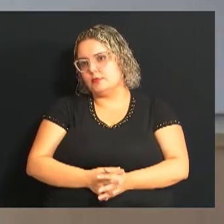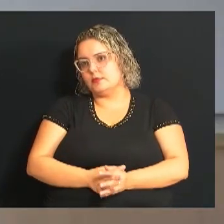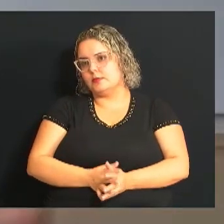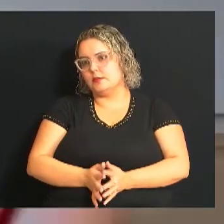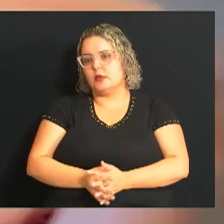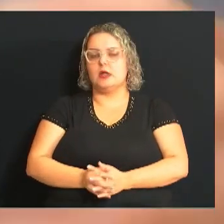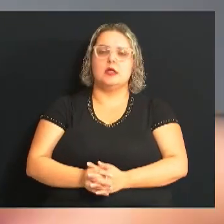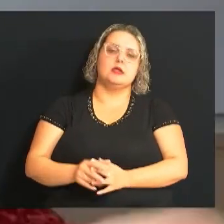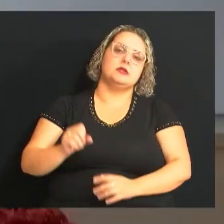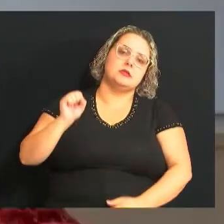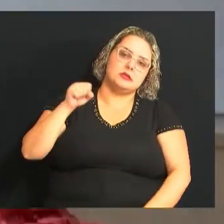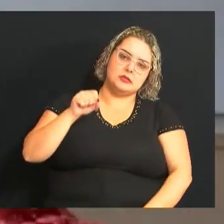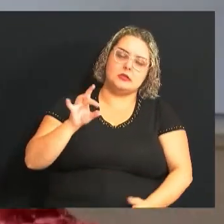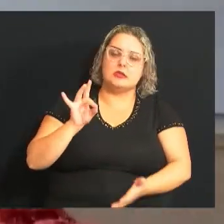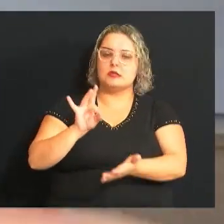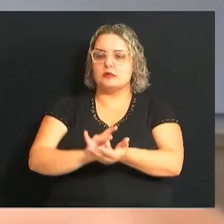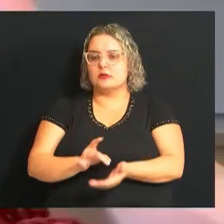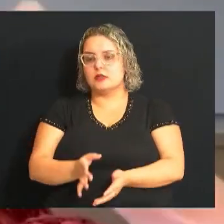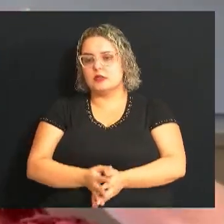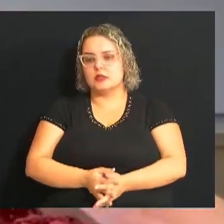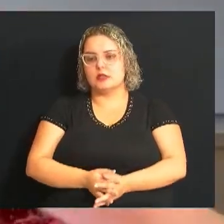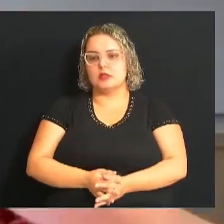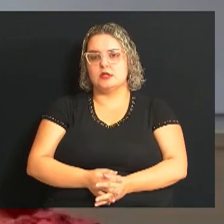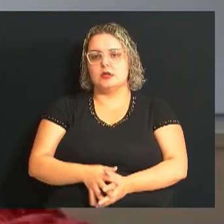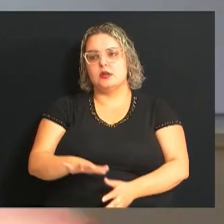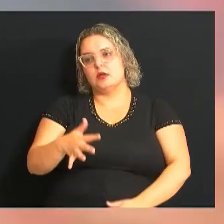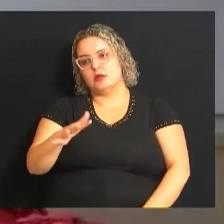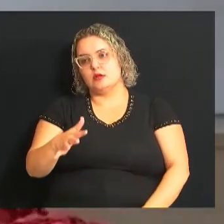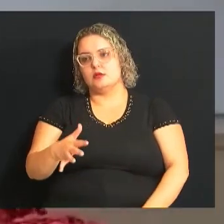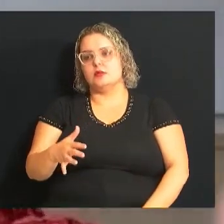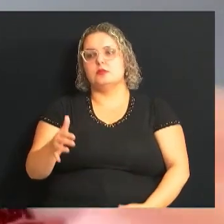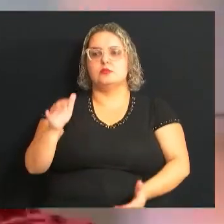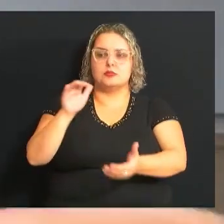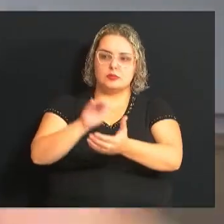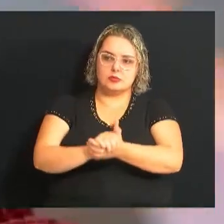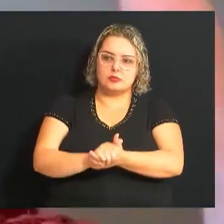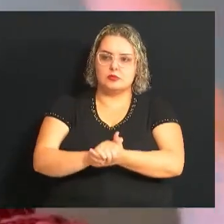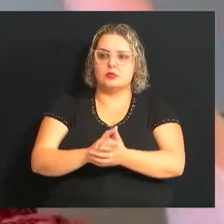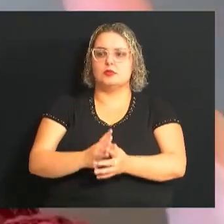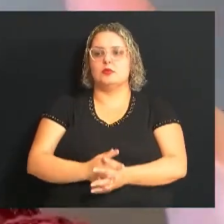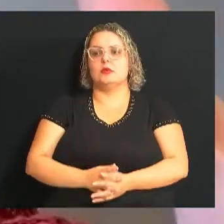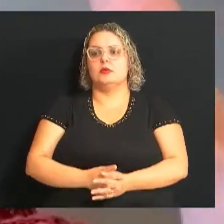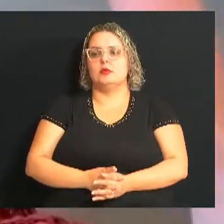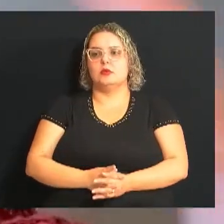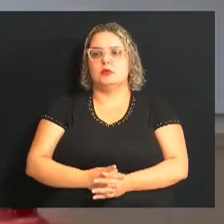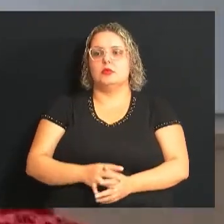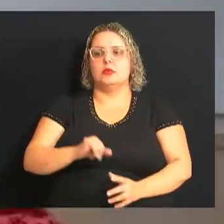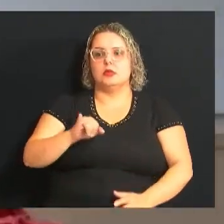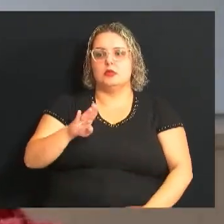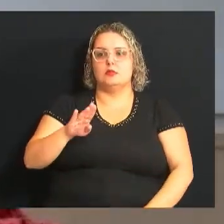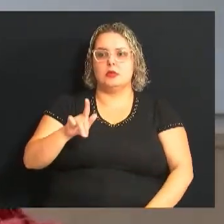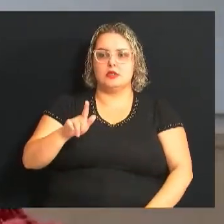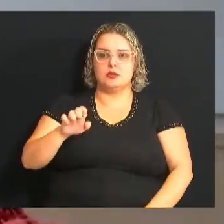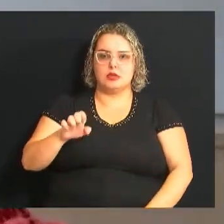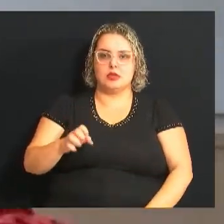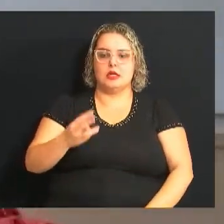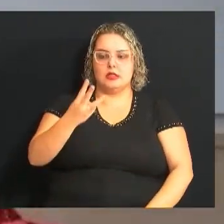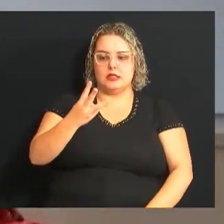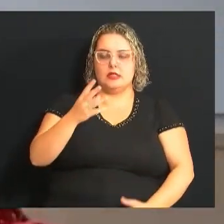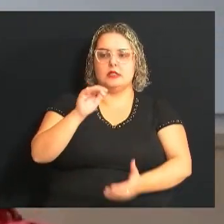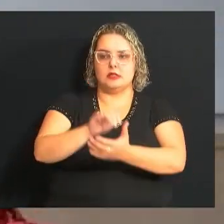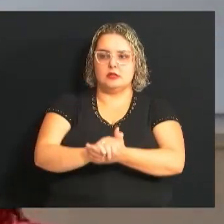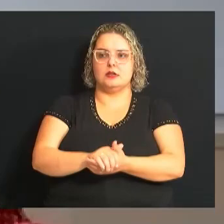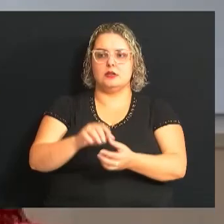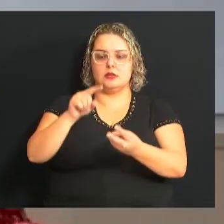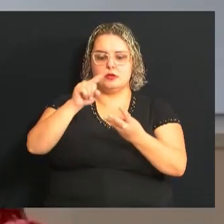Sim, na verdade, a média dos casamentos, né, assim, o dado IBGE, a cada 3 casamentos no Brasil, 2